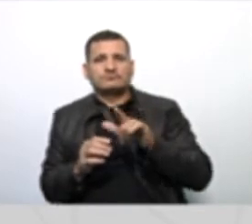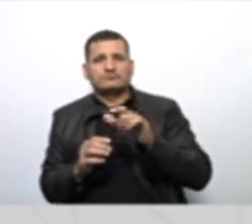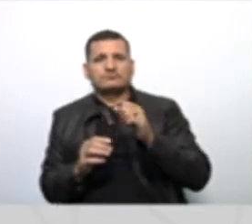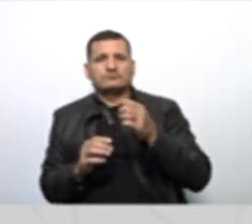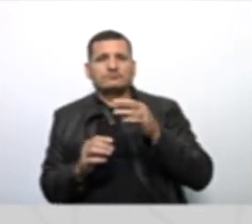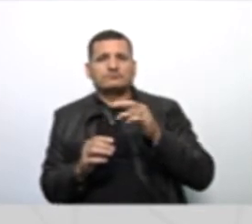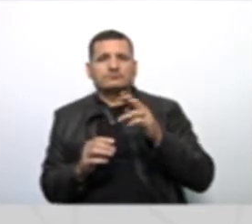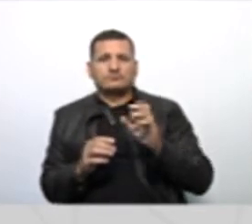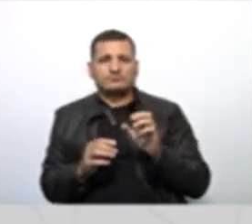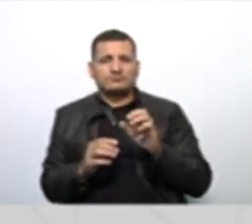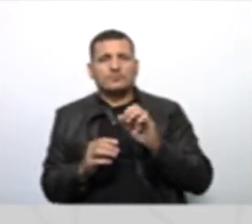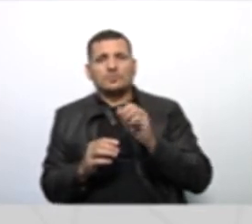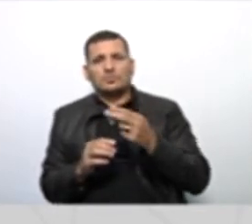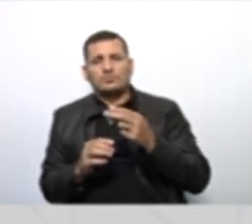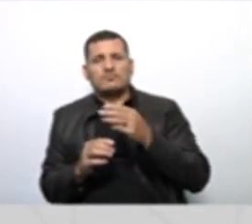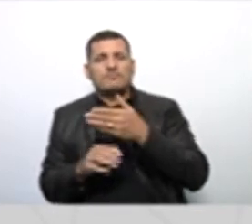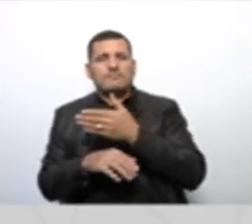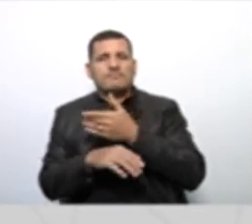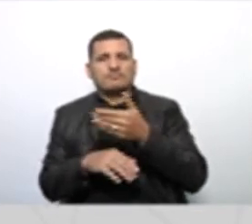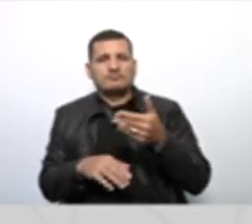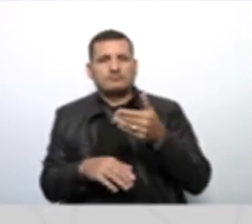e Microsoft Store. Por isso que